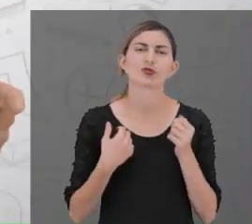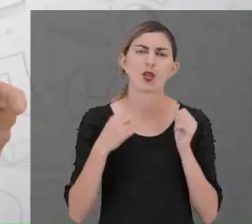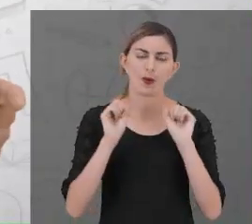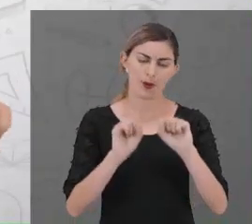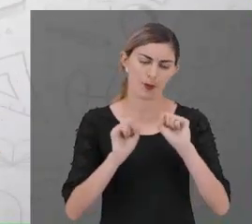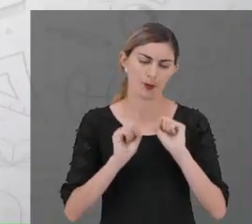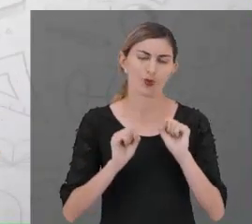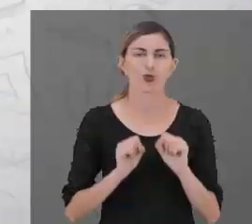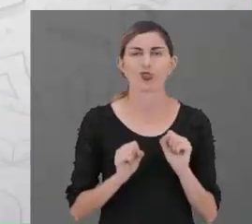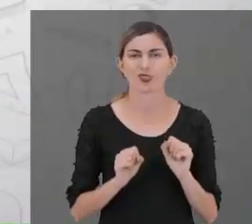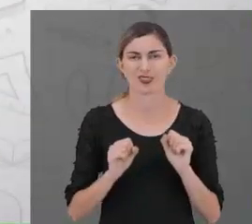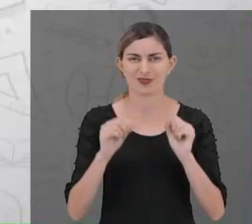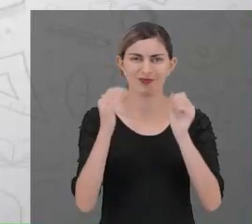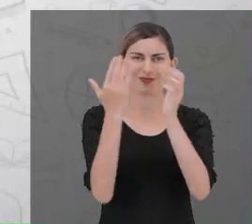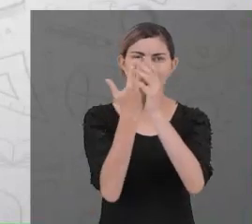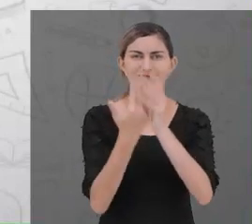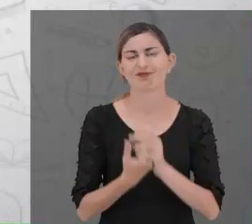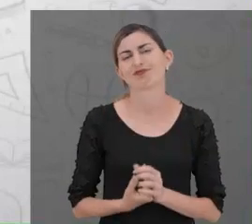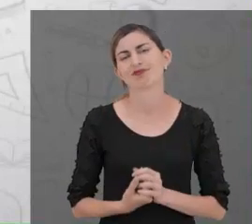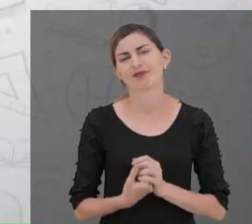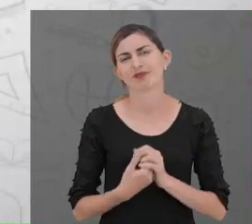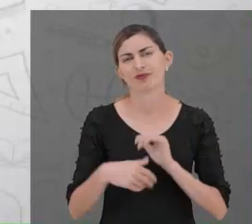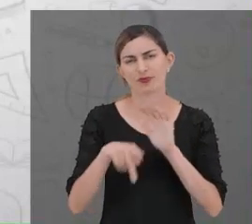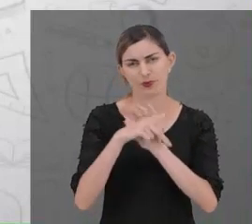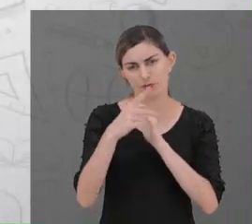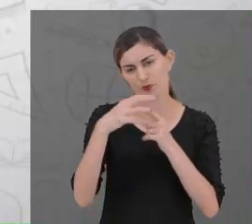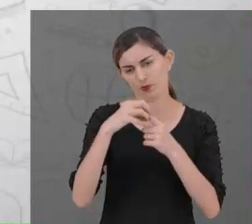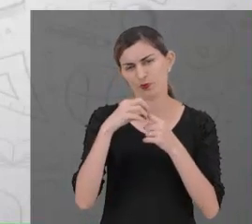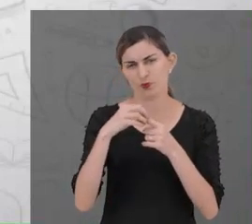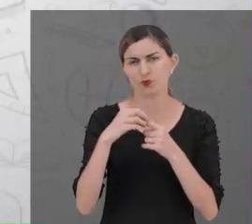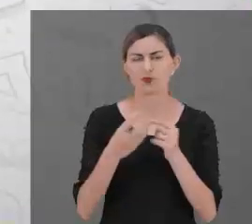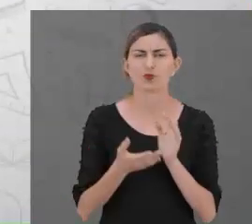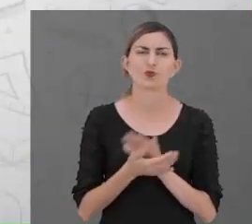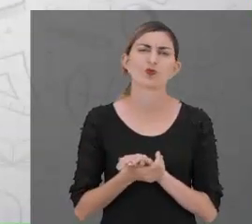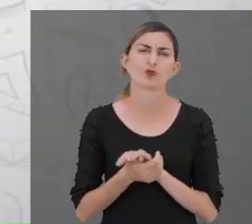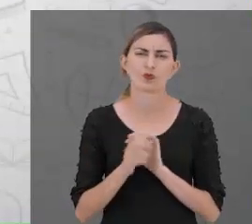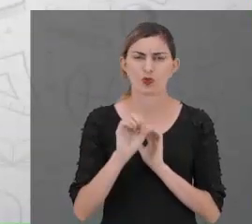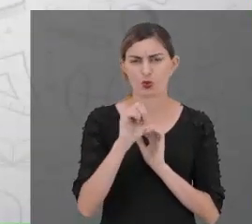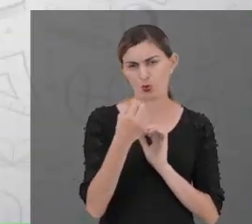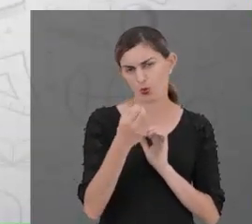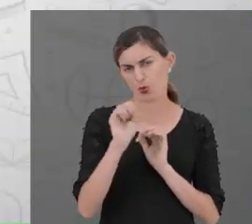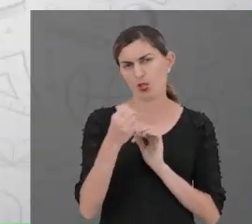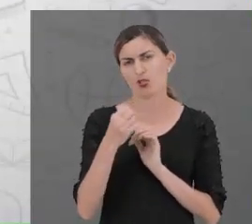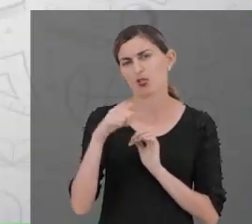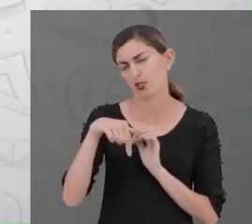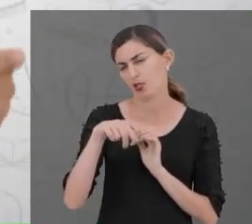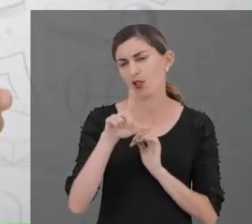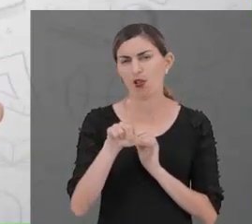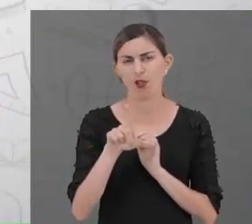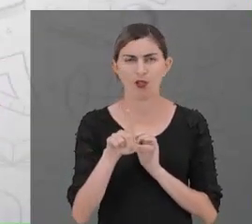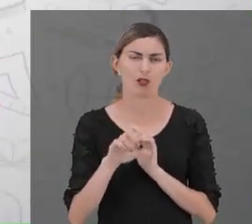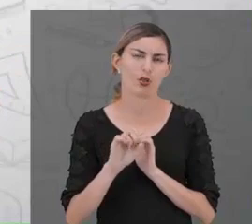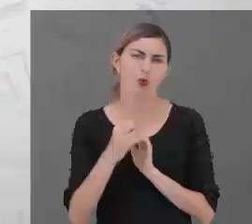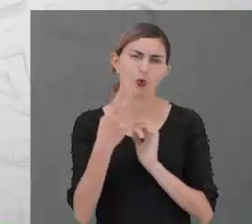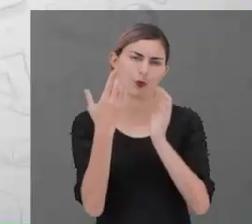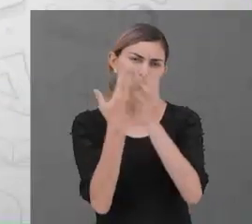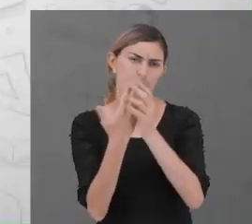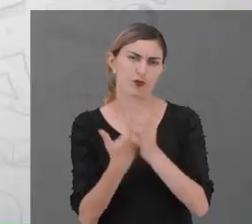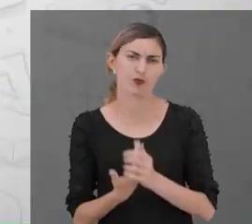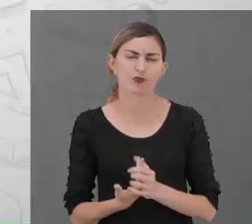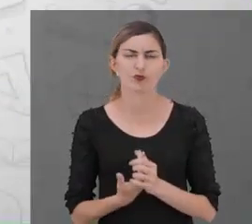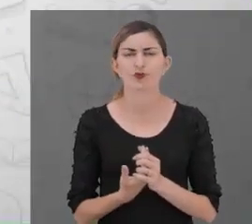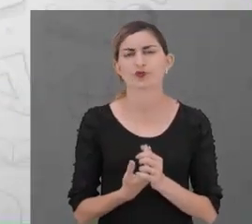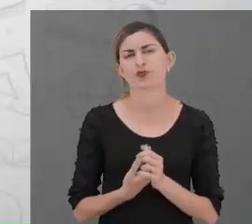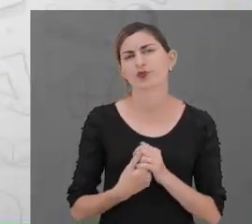Esse banco de dados pode ser um banco de dados proprietário, no caso um Oracle ou um SQL Server, ou um banco